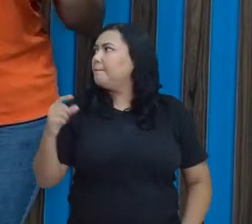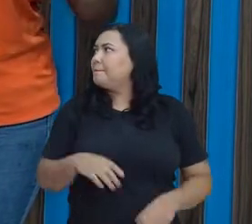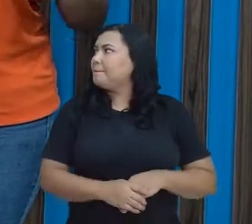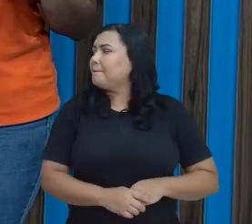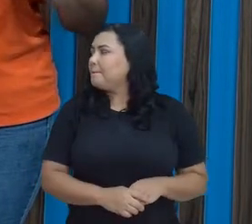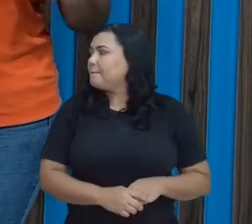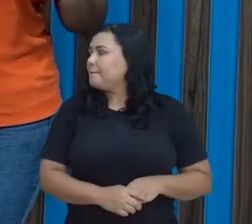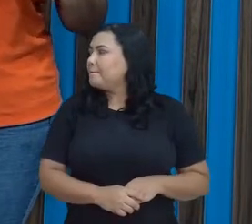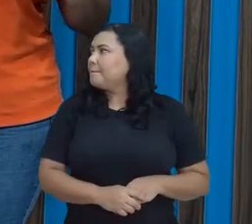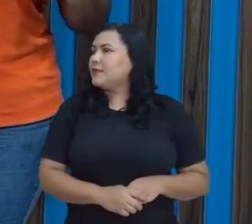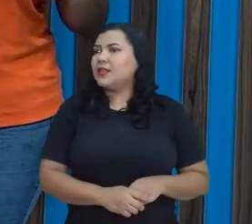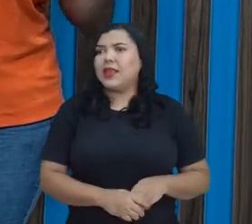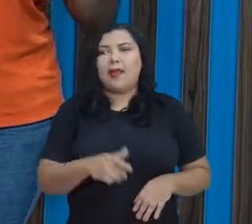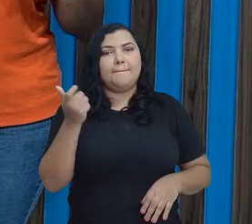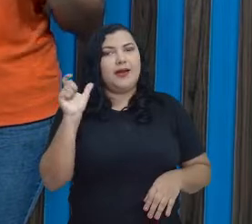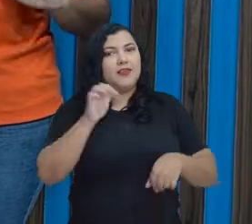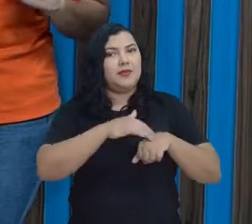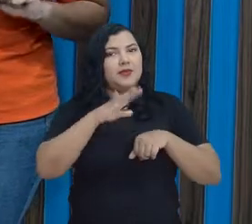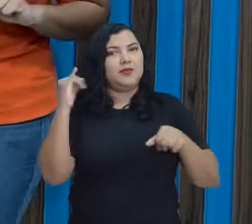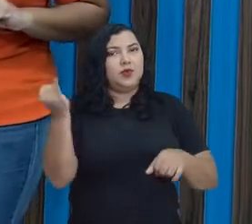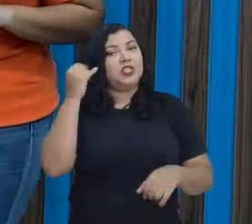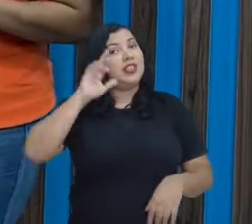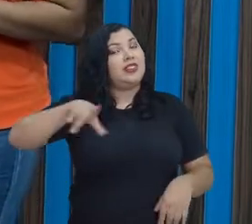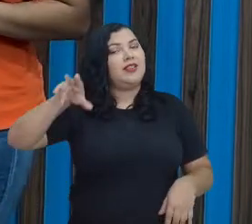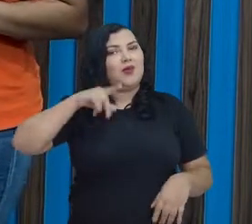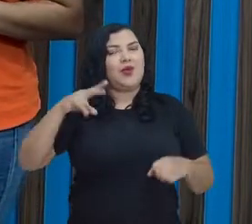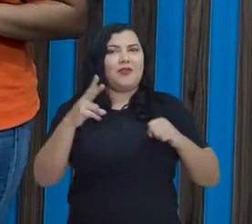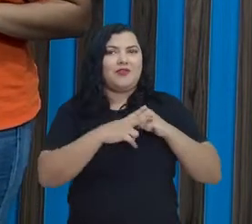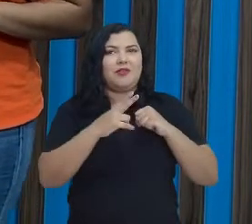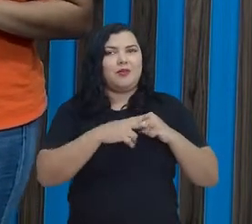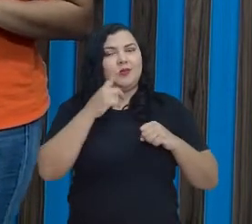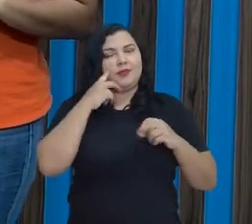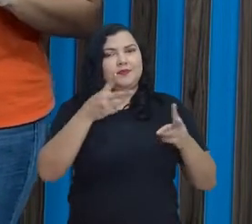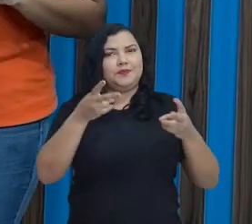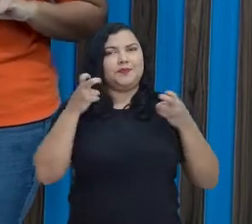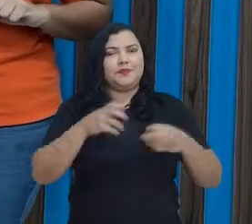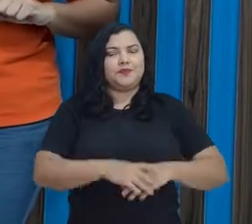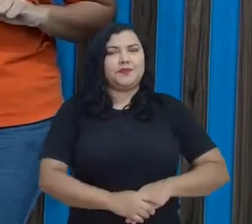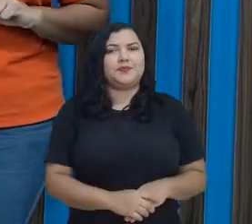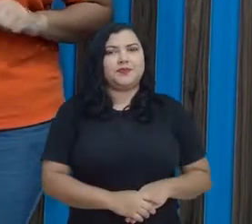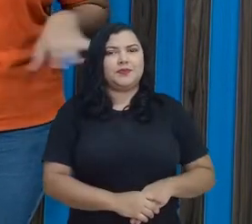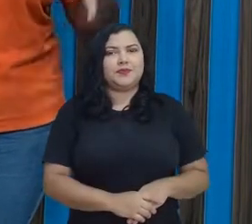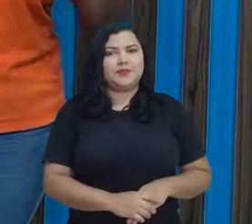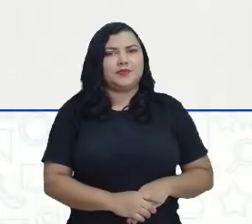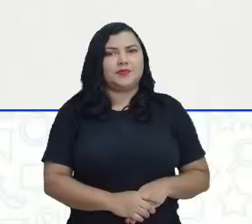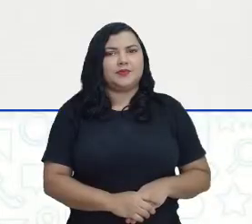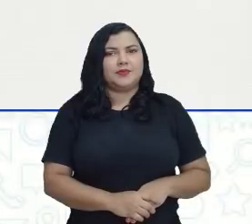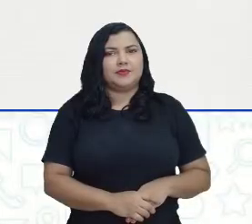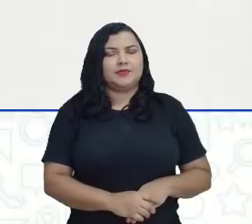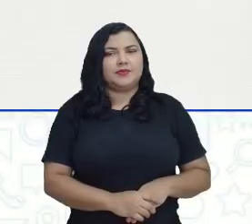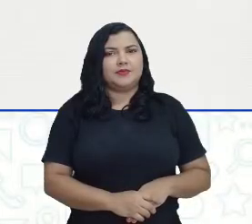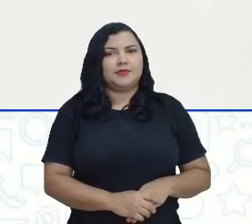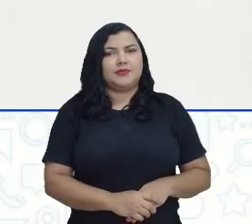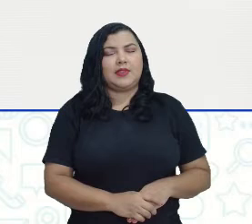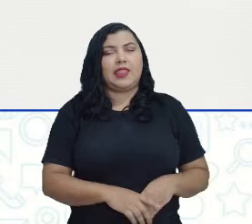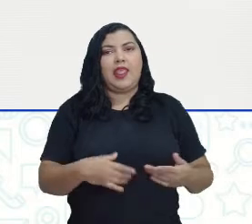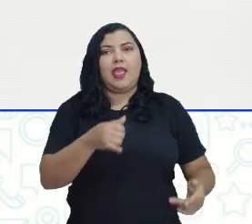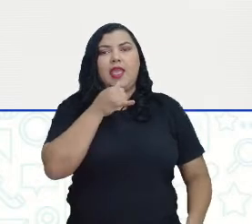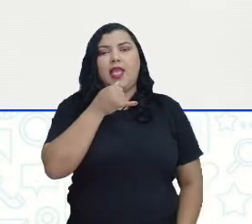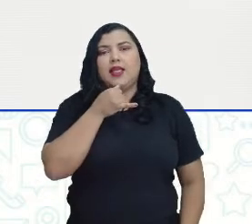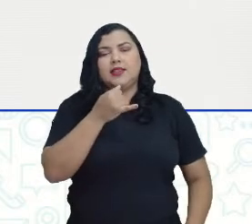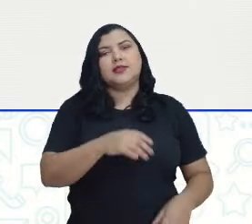ser o verbo. A gente vai ver qual é. O predicado nominal é aquele cujo núcleo é um